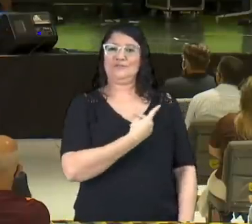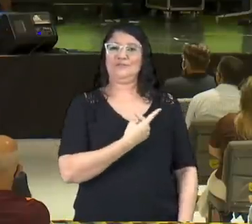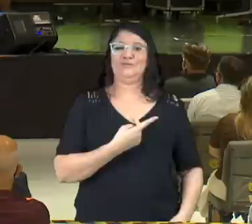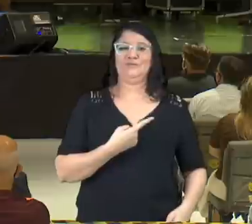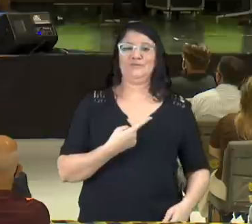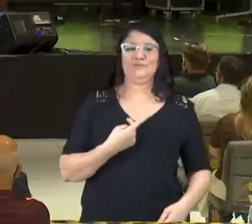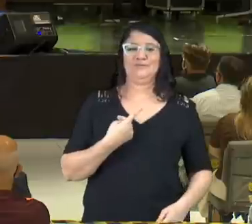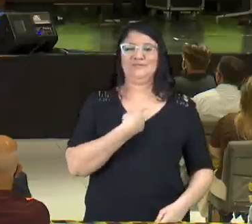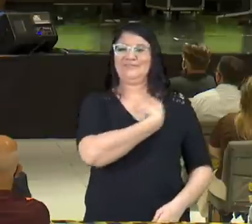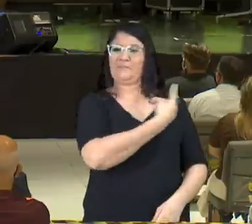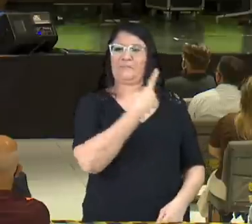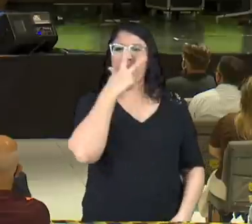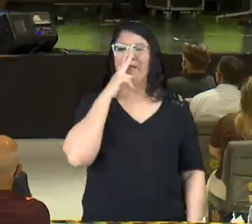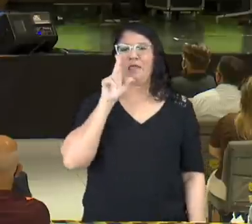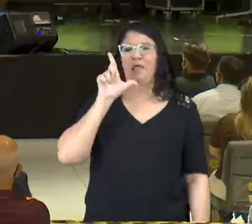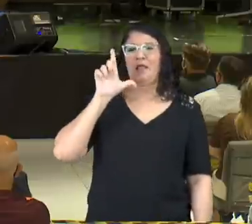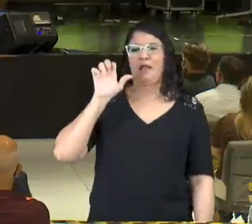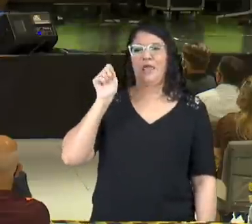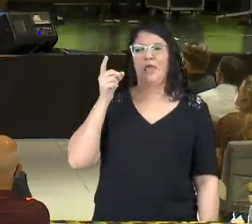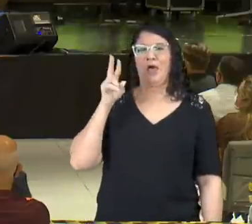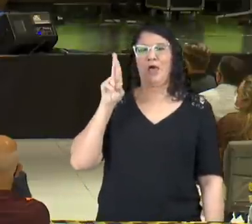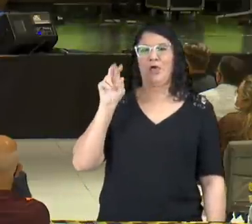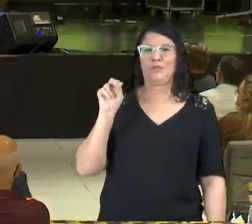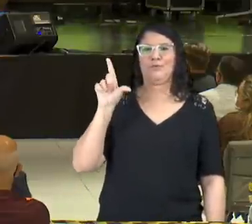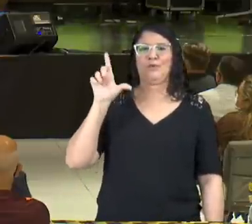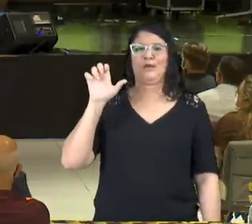Leandro e Leonardo, né?